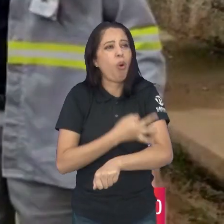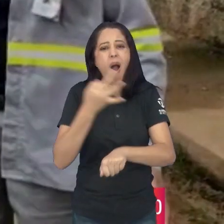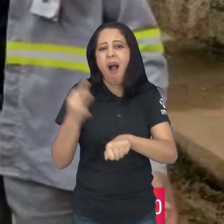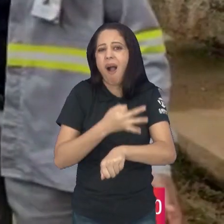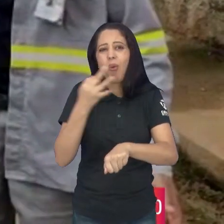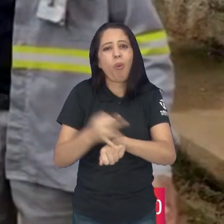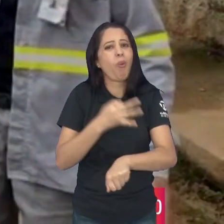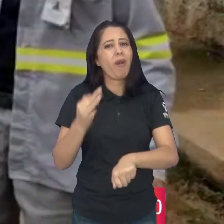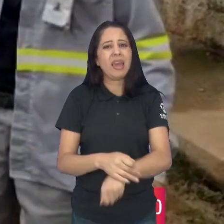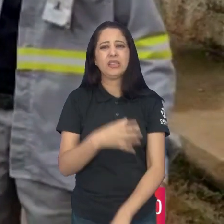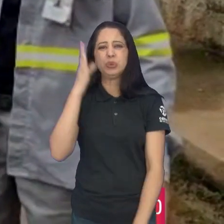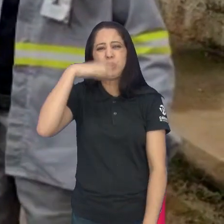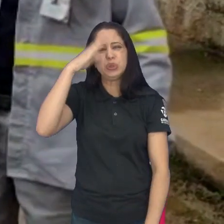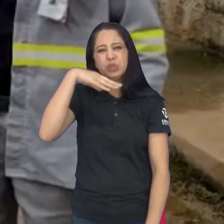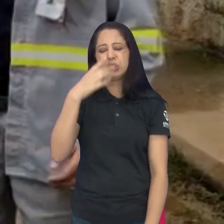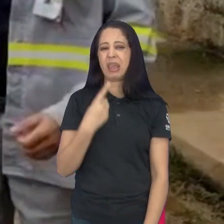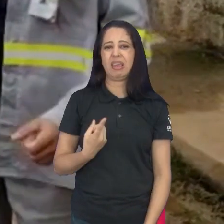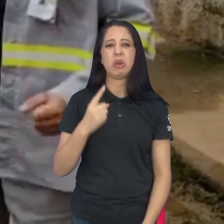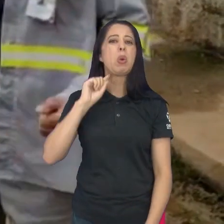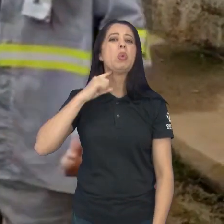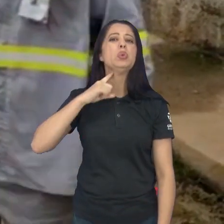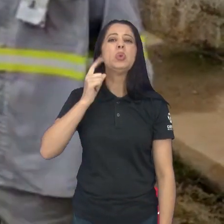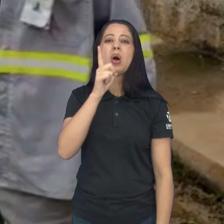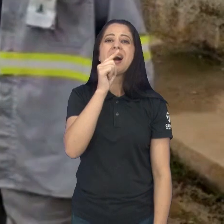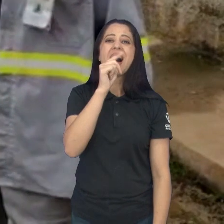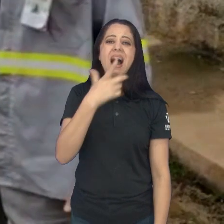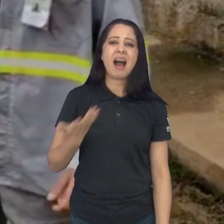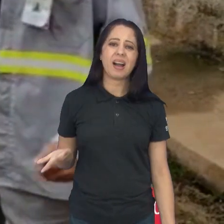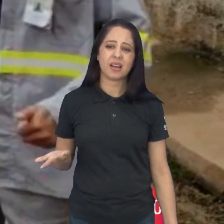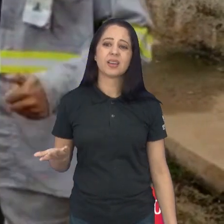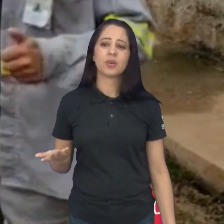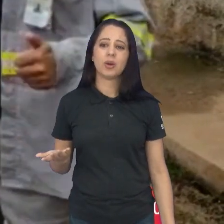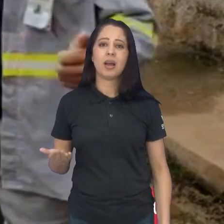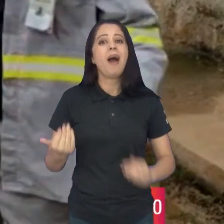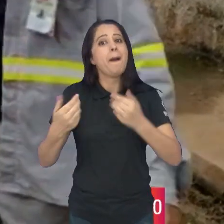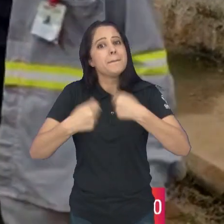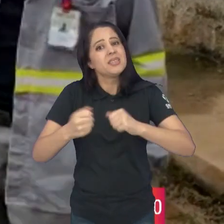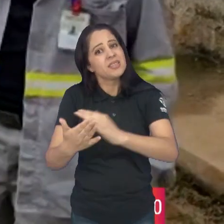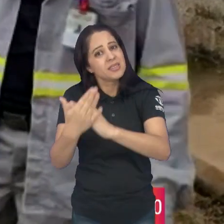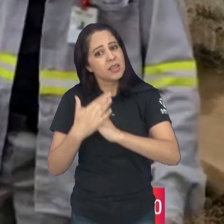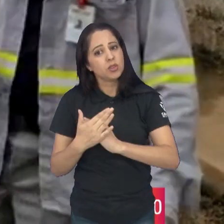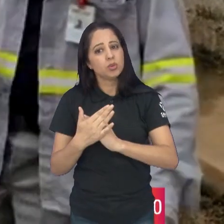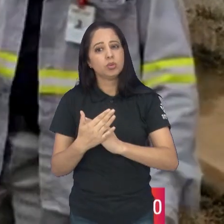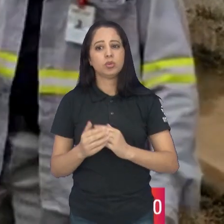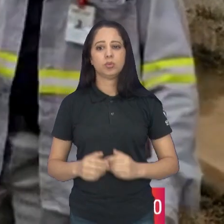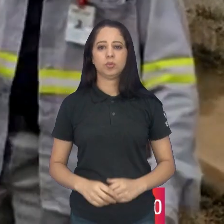casa. Não tem como mais aguentar isso. Tem que alguém nos ajudar aqui. Nós estamos no extremo abandono.